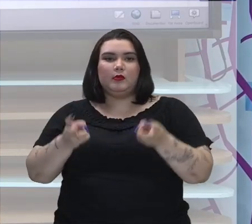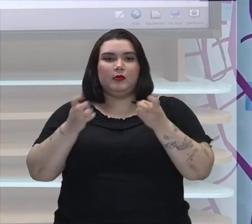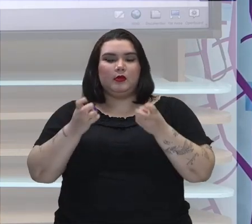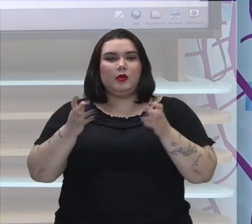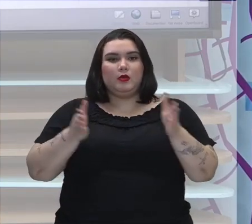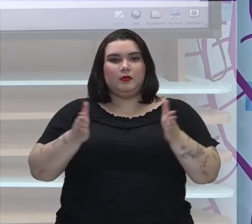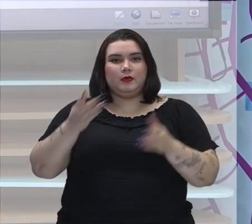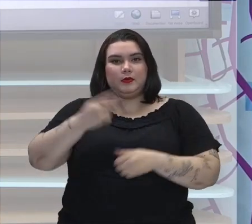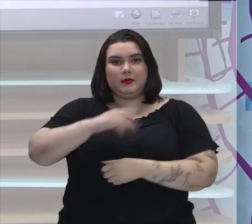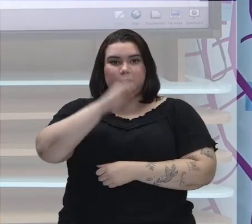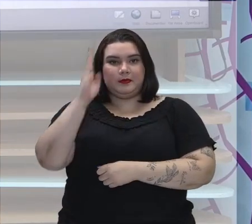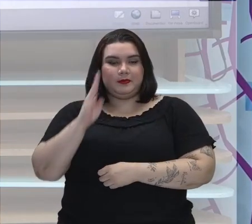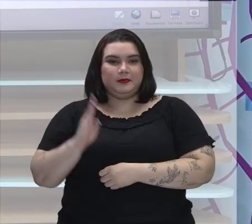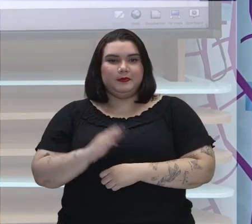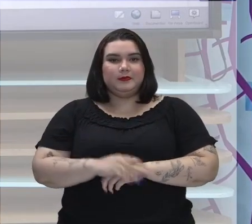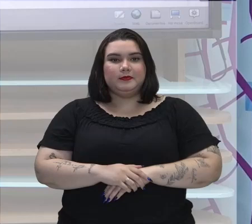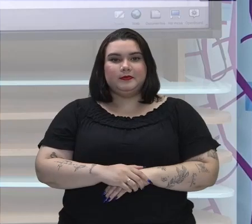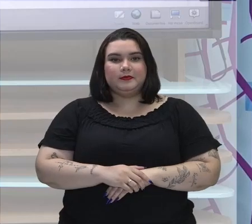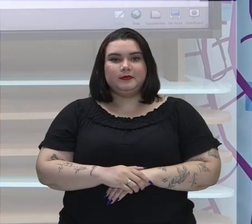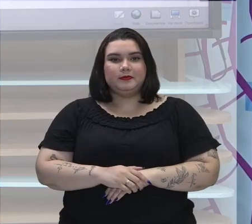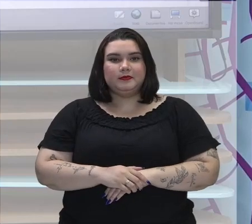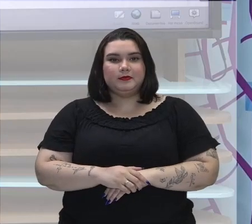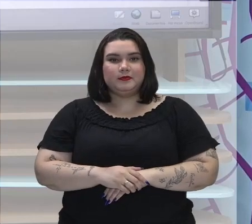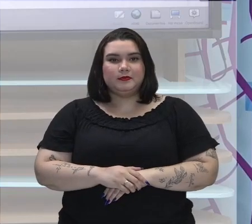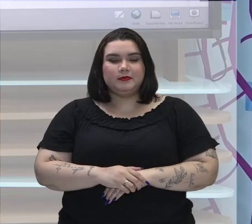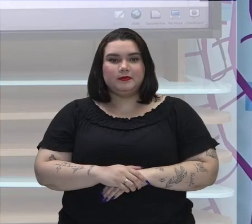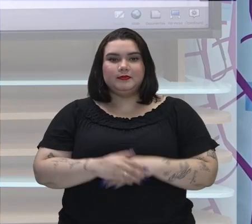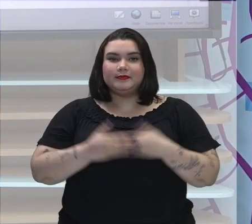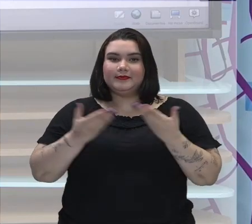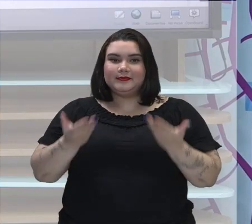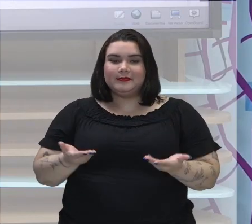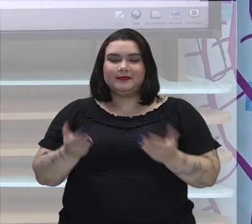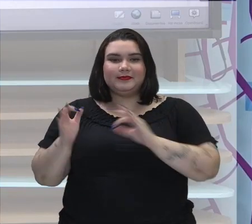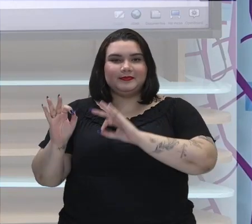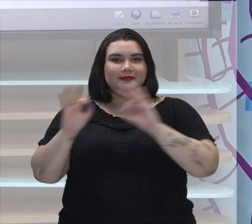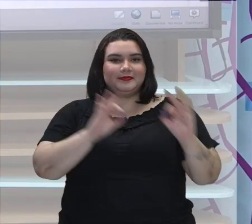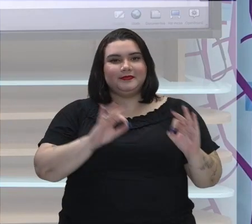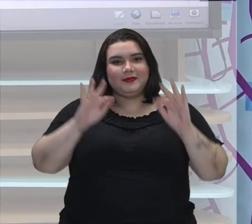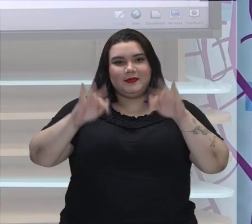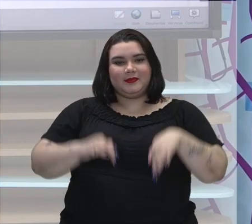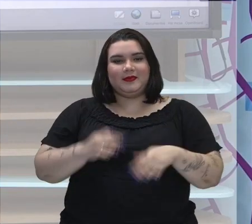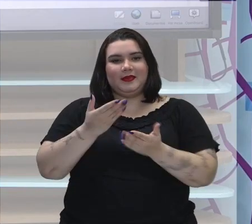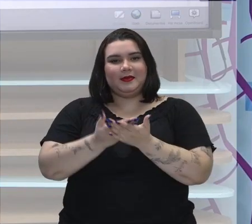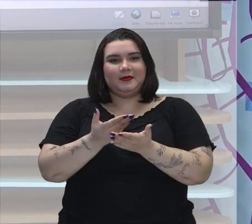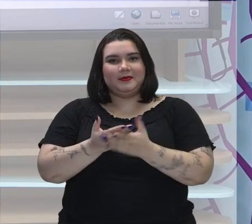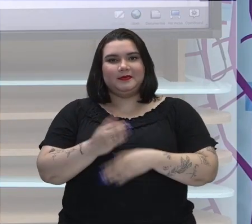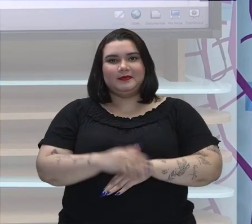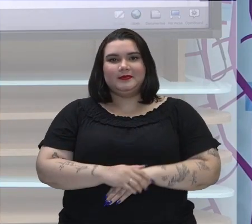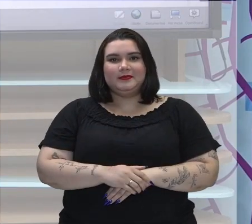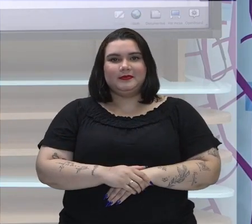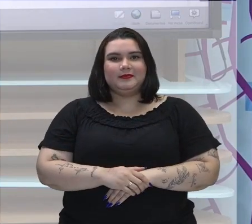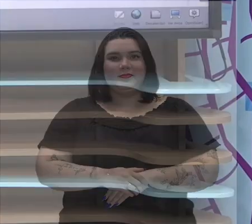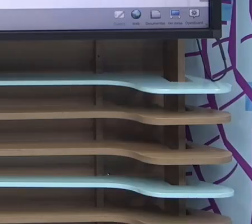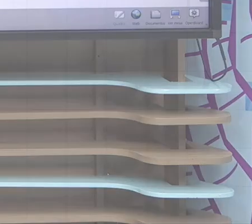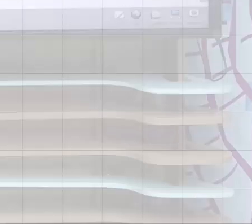do território brasileiro. E assim encerramos a nossa aula.